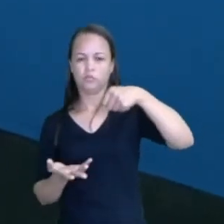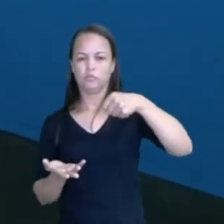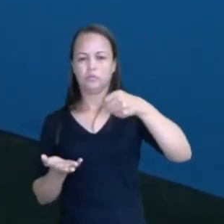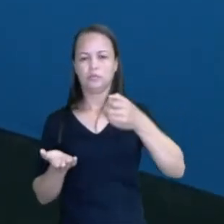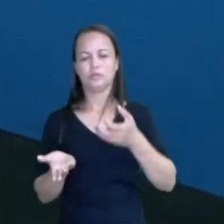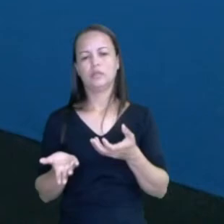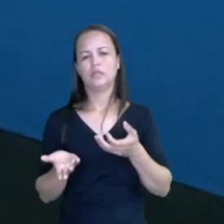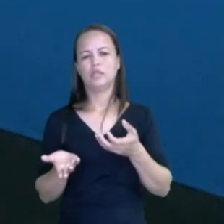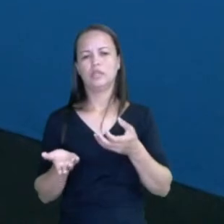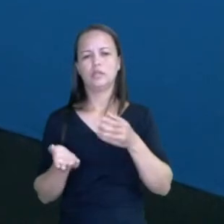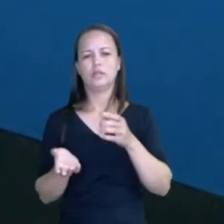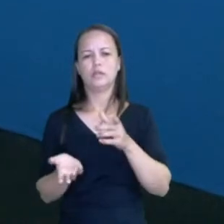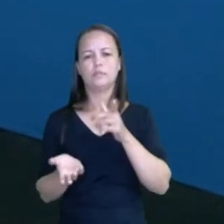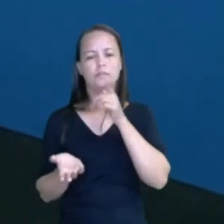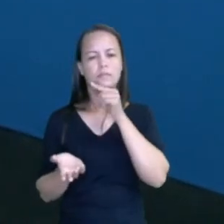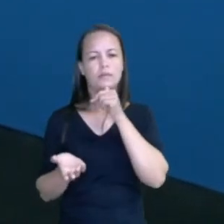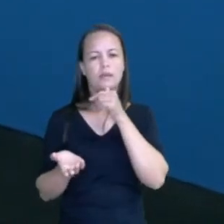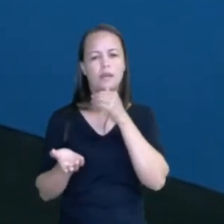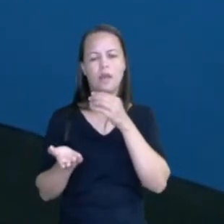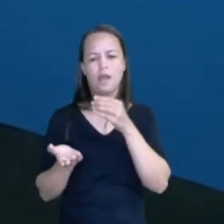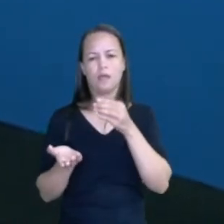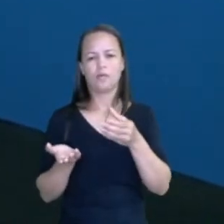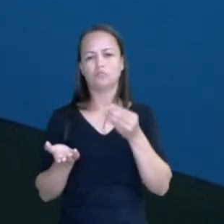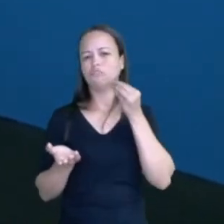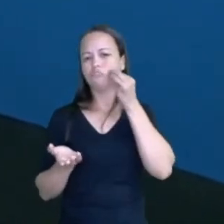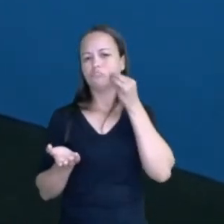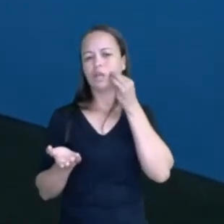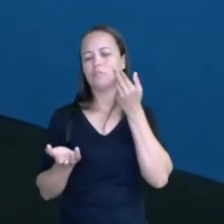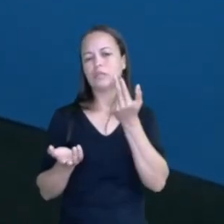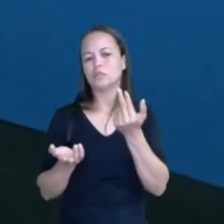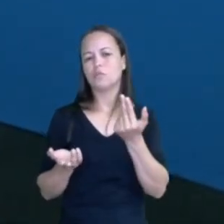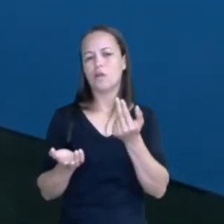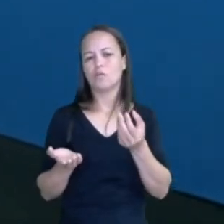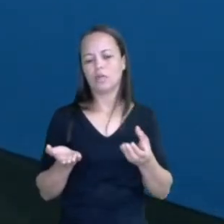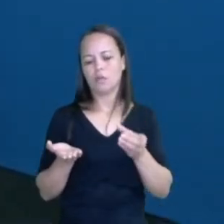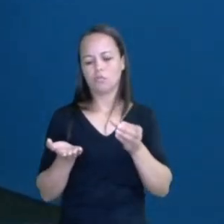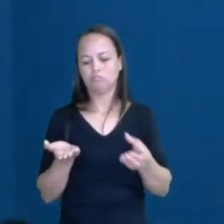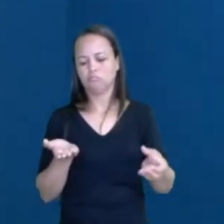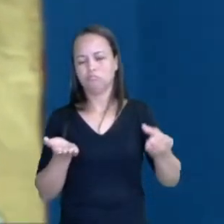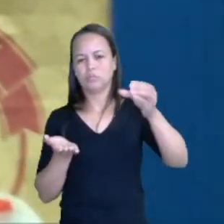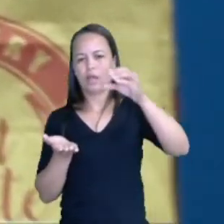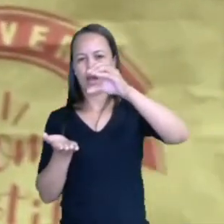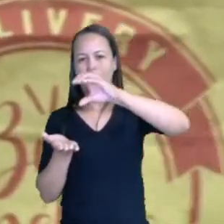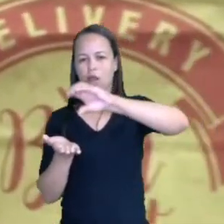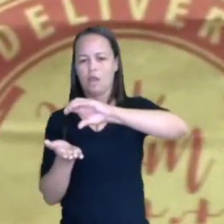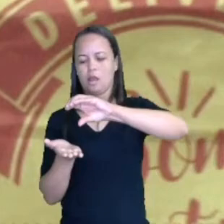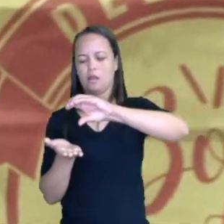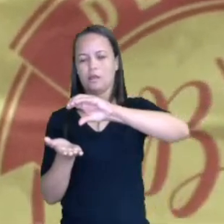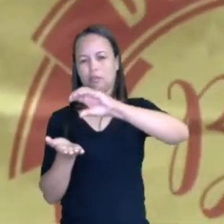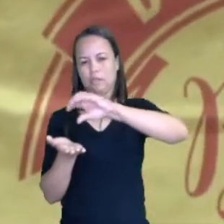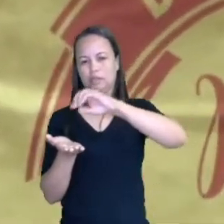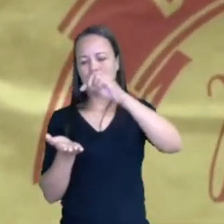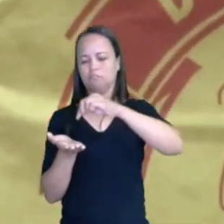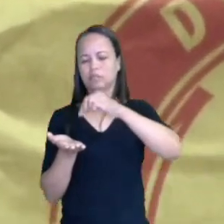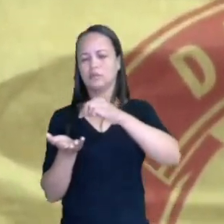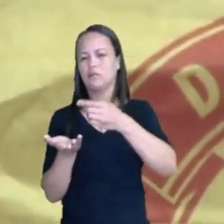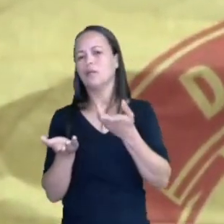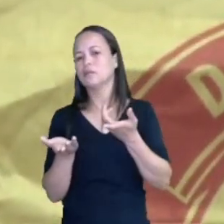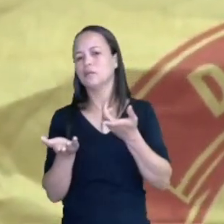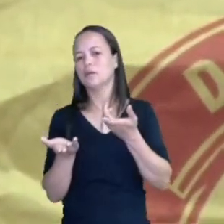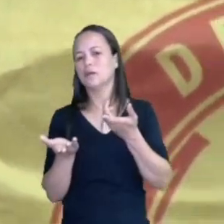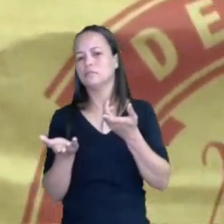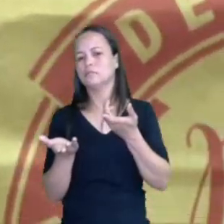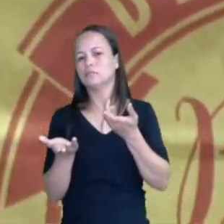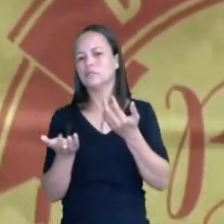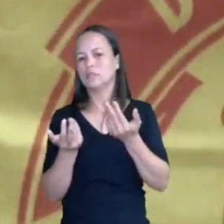plástica e fizer o mesmo experimento aqui, pegar o copinho de água e derramar aqui na sacolinha